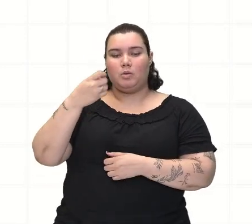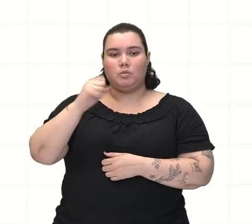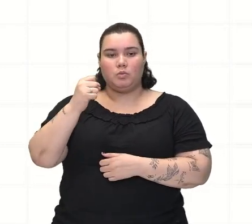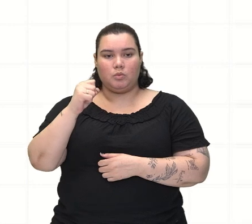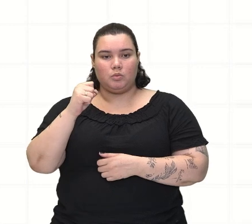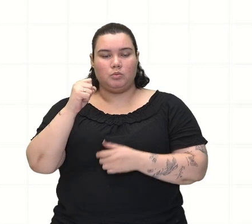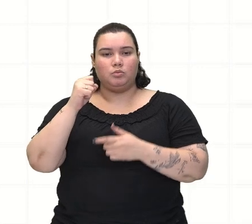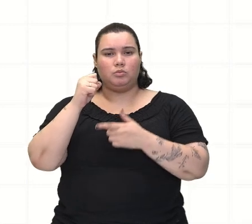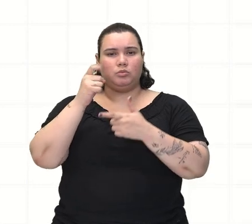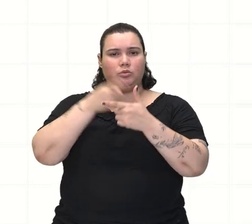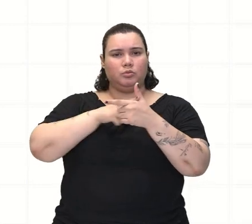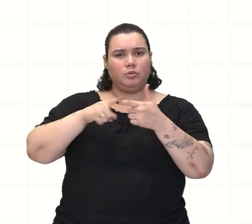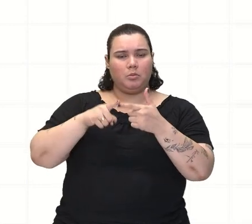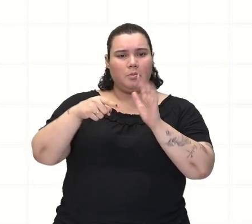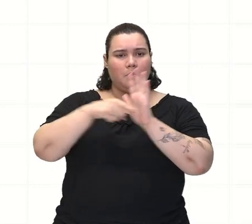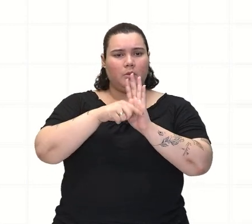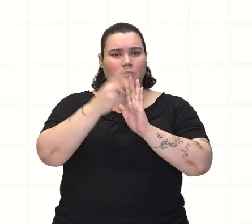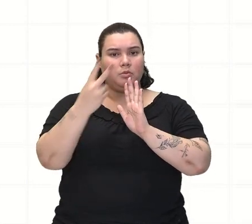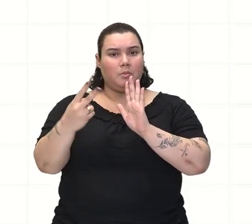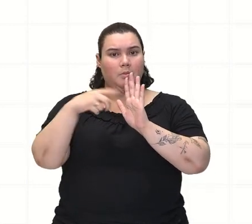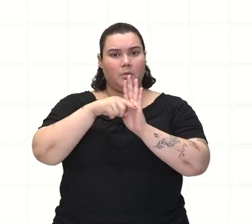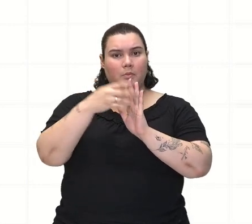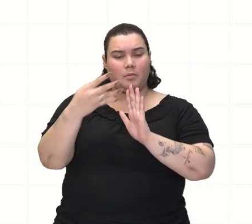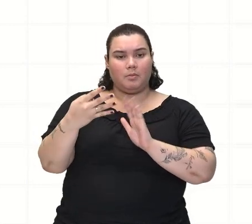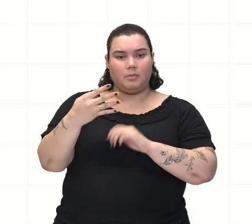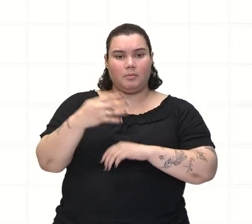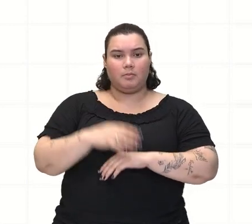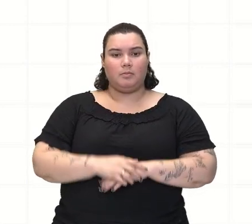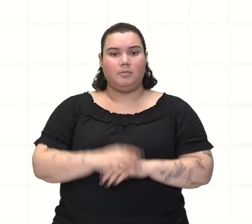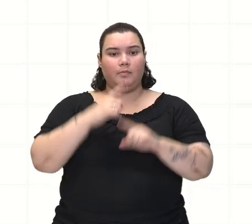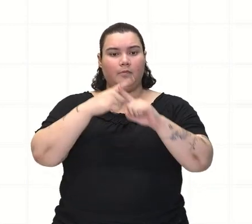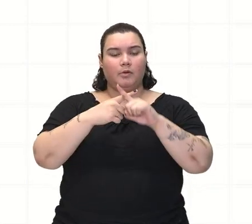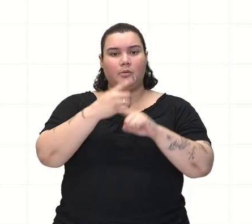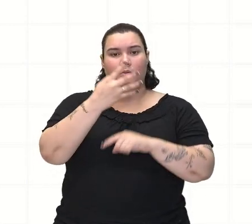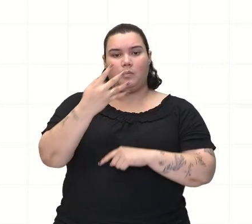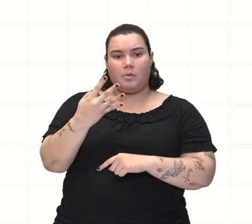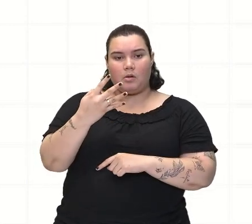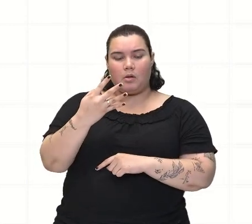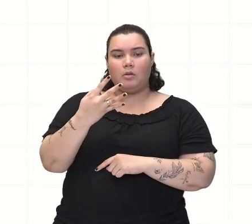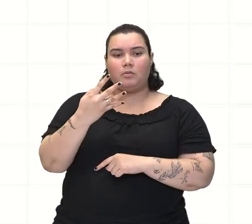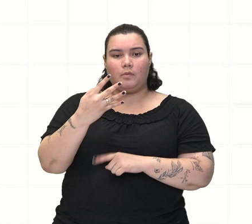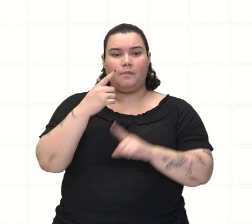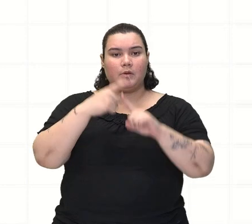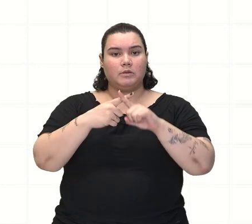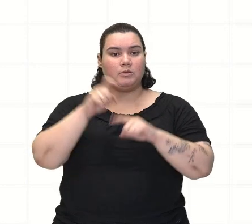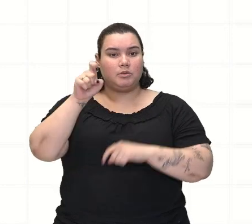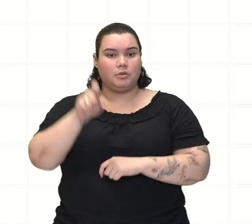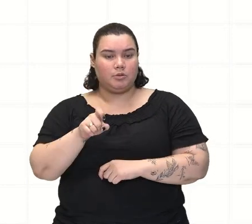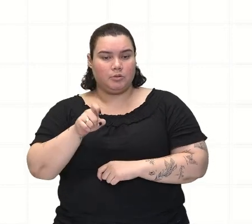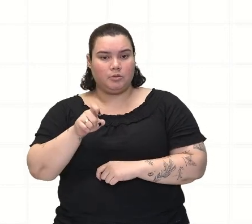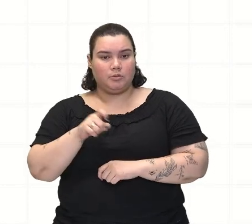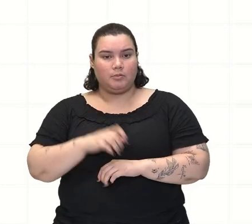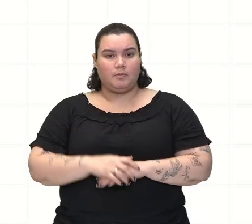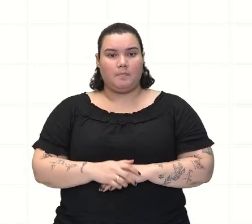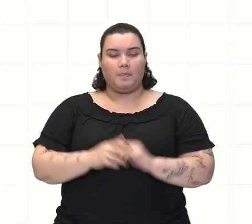menos 2, menos 4. Então vai ficar menos 2 vezes 4 vezes x. E aqui, ó, observe que 16